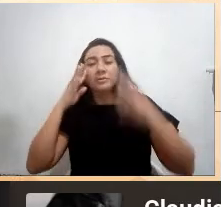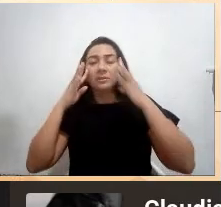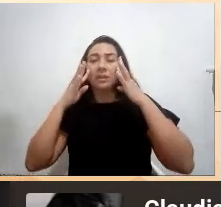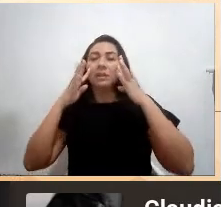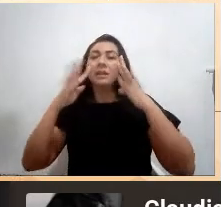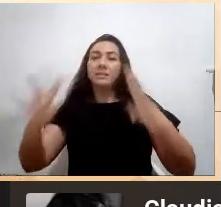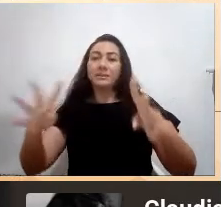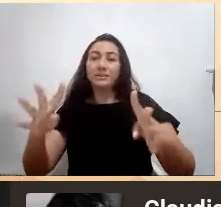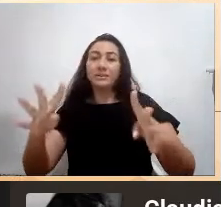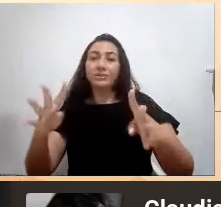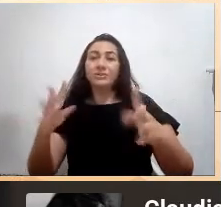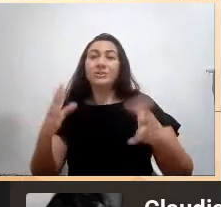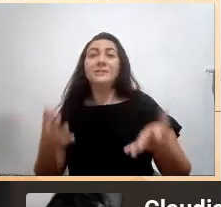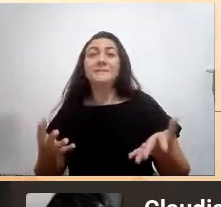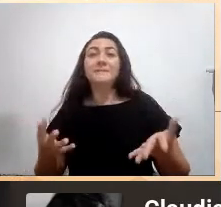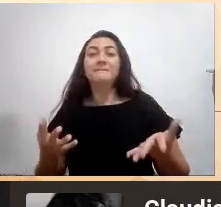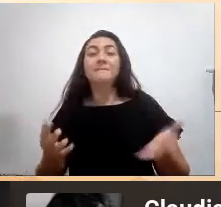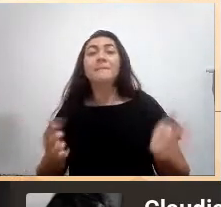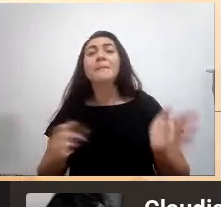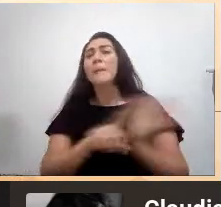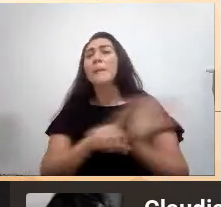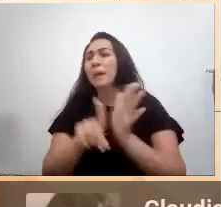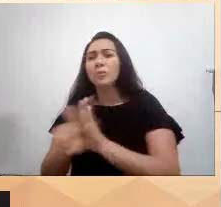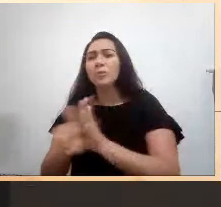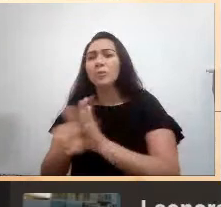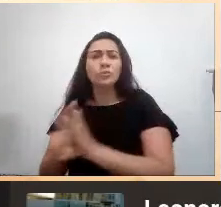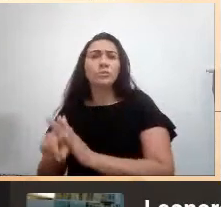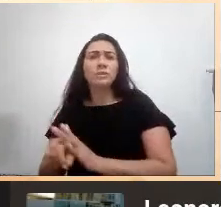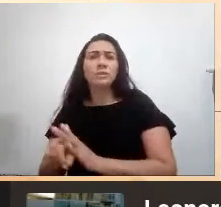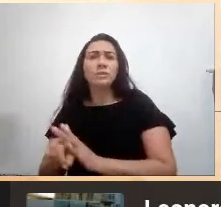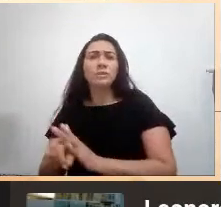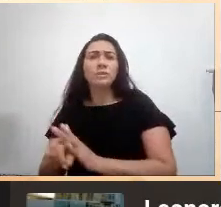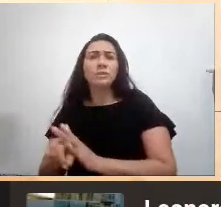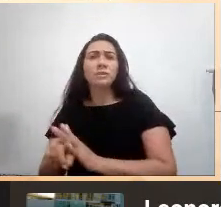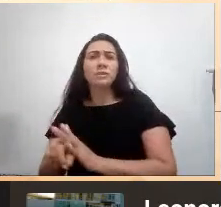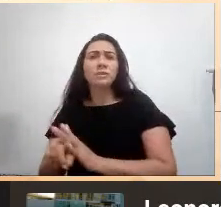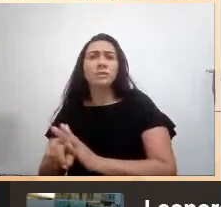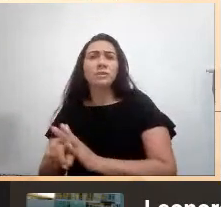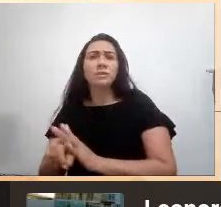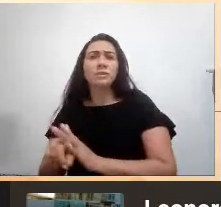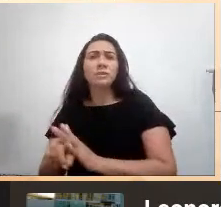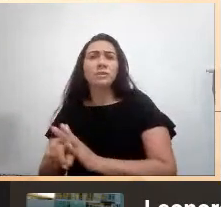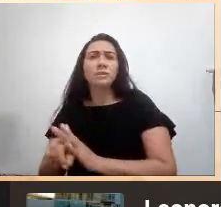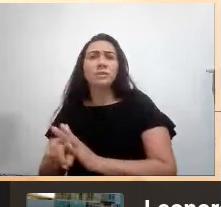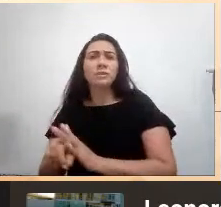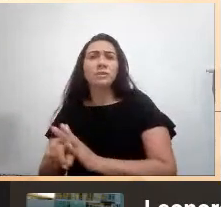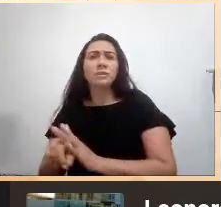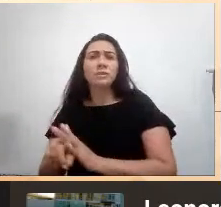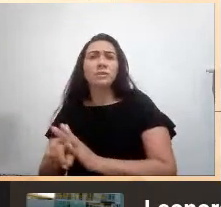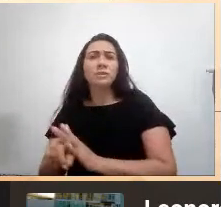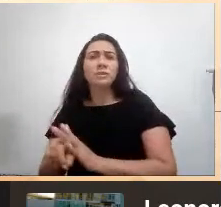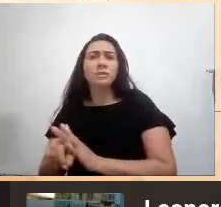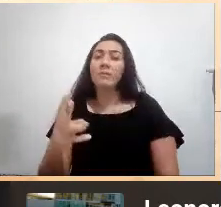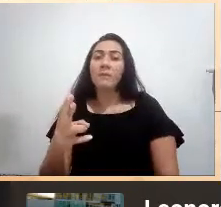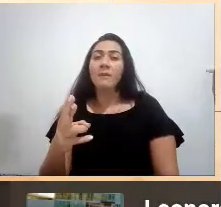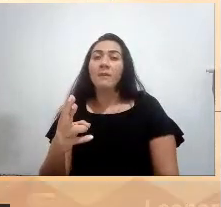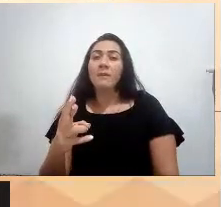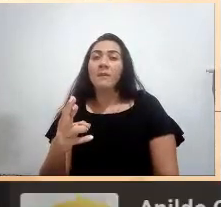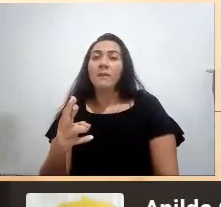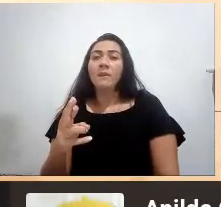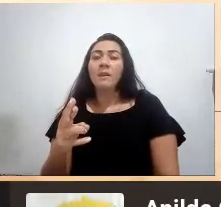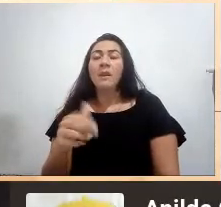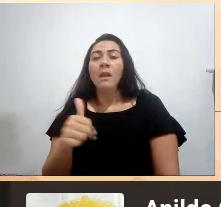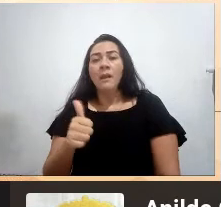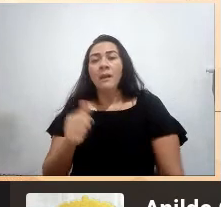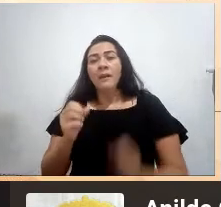estou vendo os comentários agora de vocês, e perguntas, né, enfim, eu só vou conseguir responder no final da minha